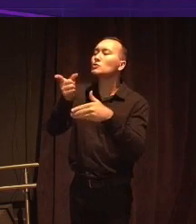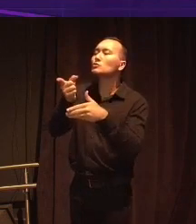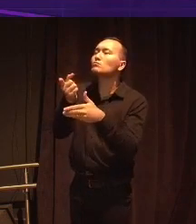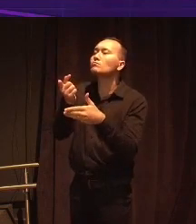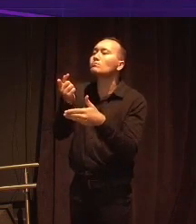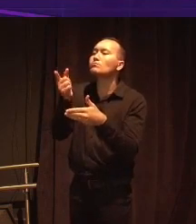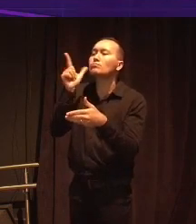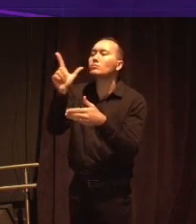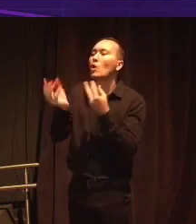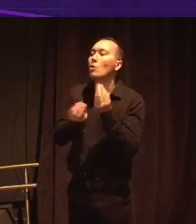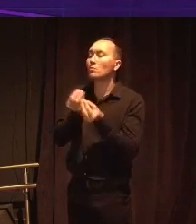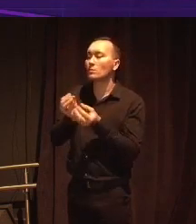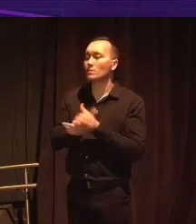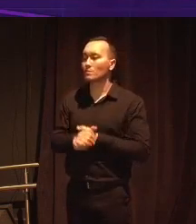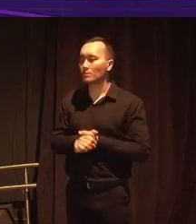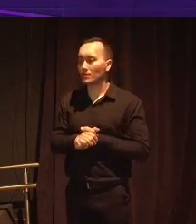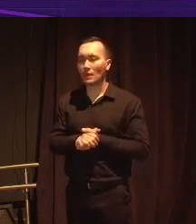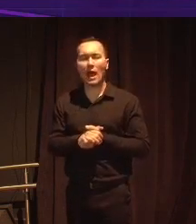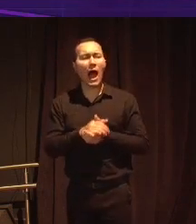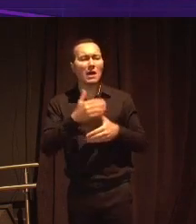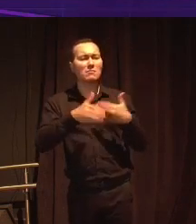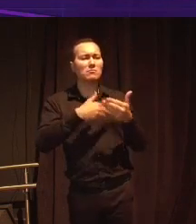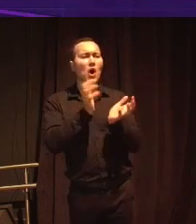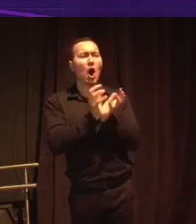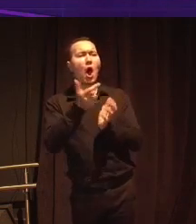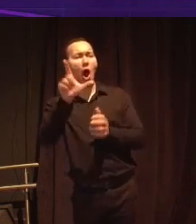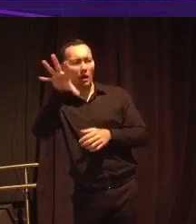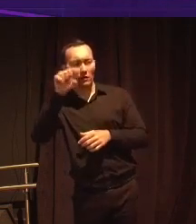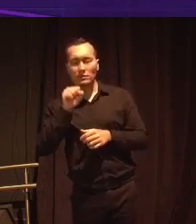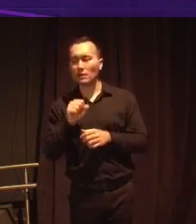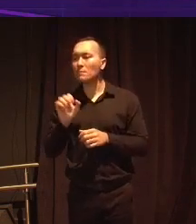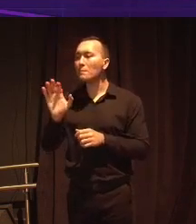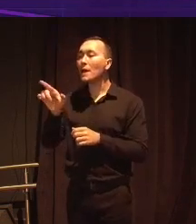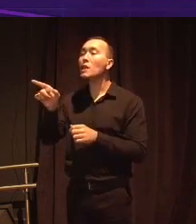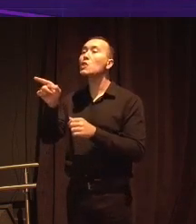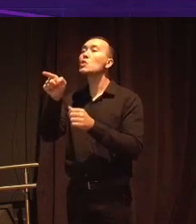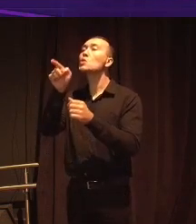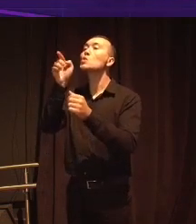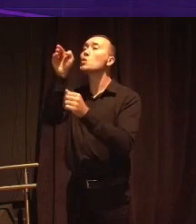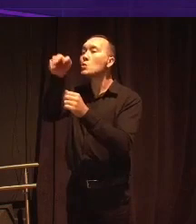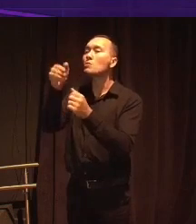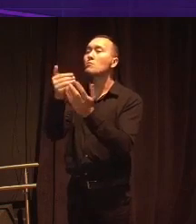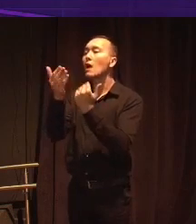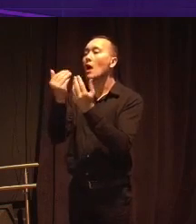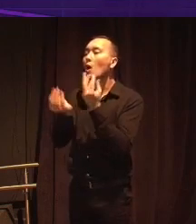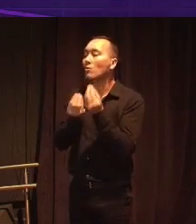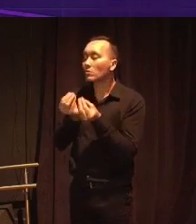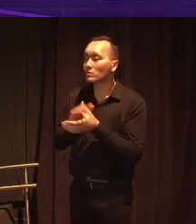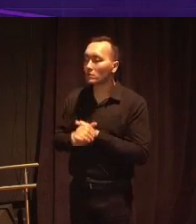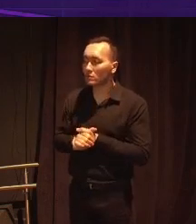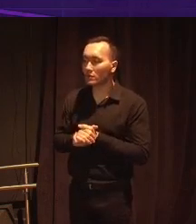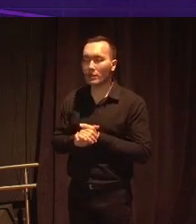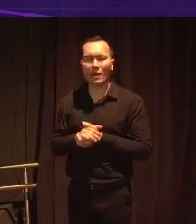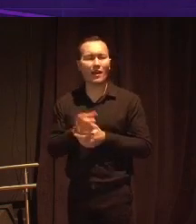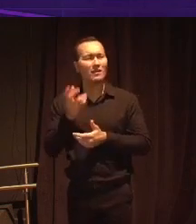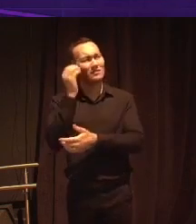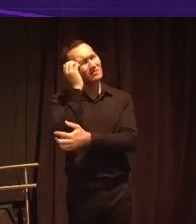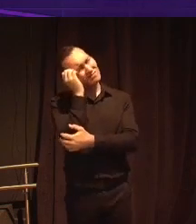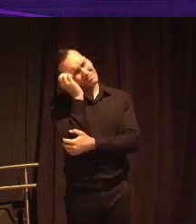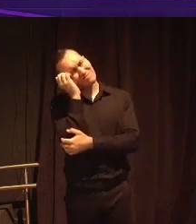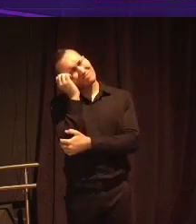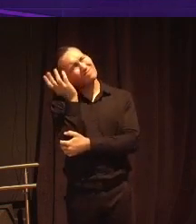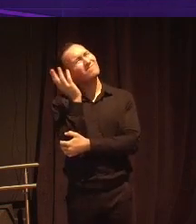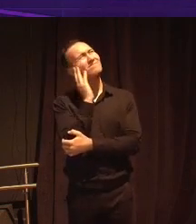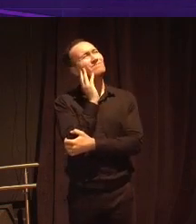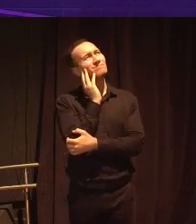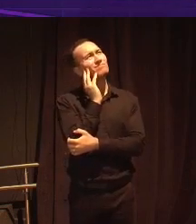caderno para fulano. Mas como é que você vai falar com fulano? Fazer uma pergunta. E depois de tantas perguntas, ela fala, ai, mãe, quer saber?